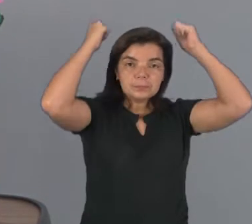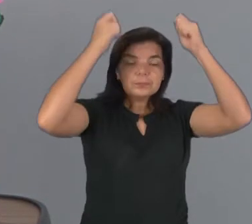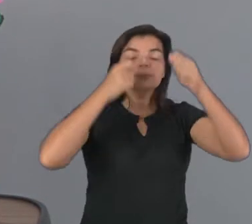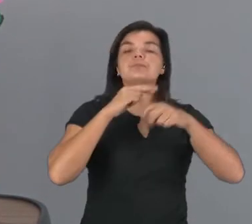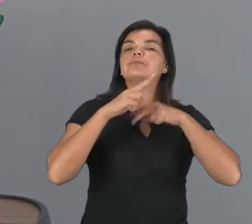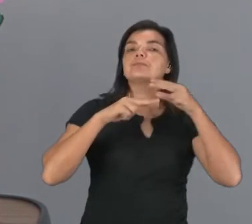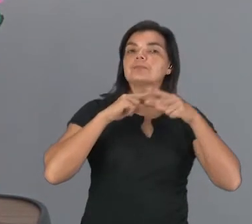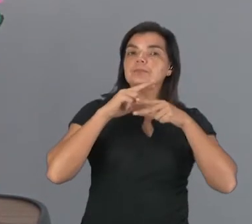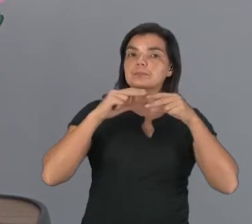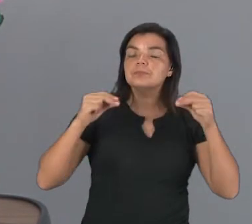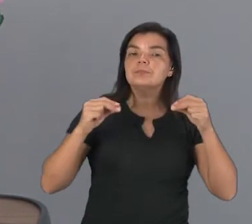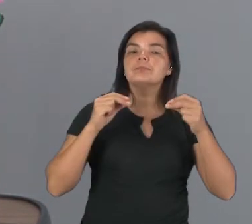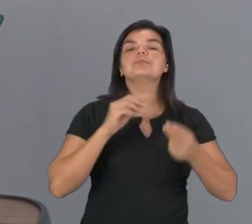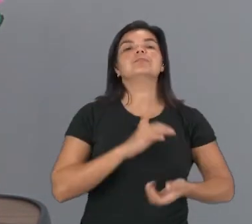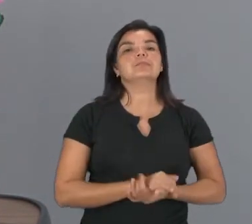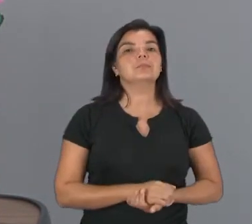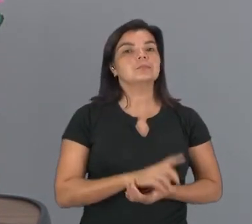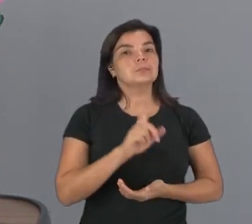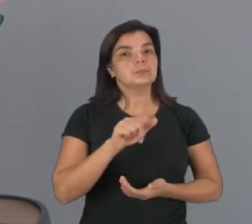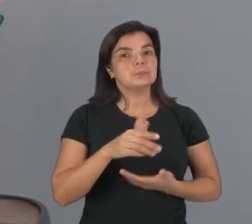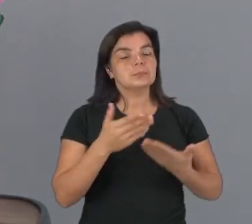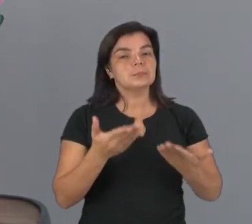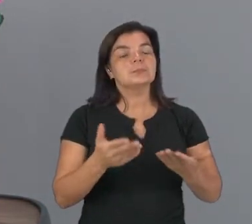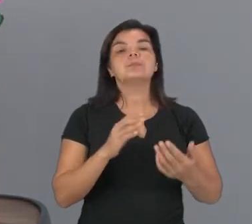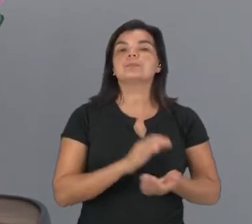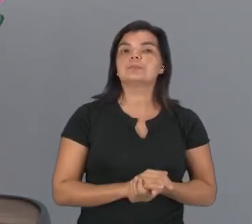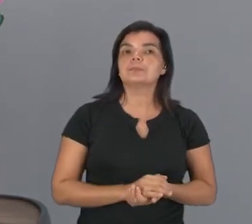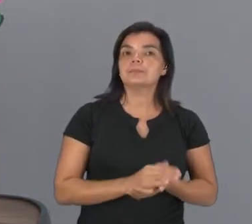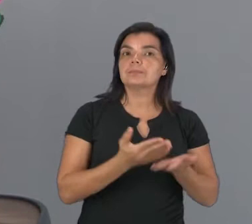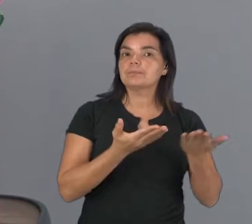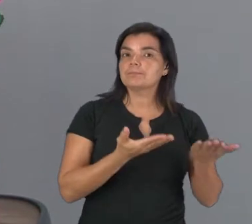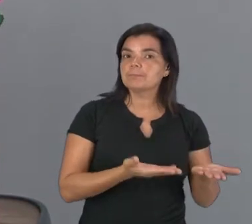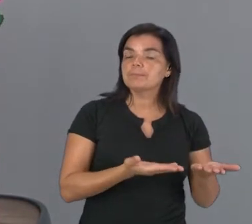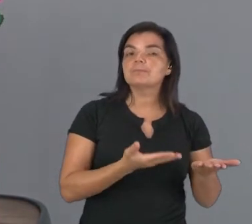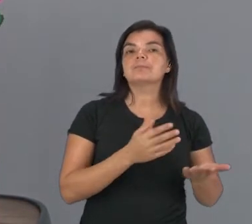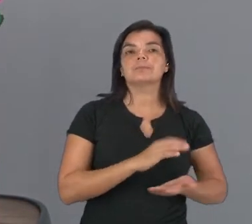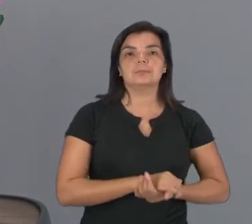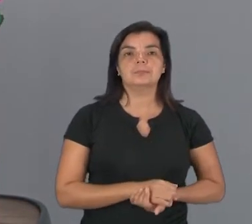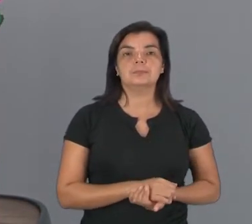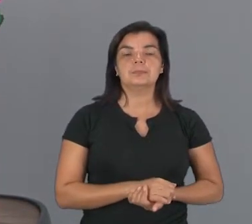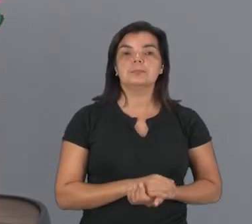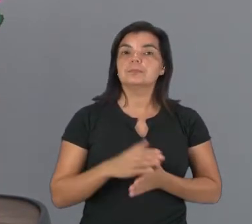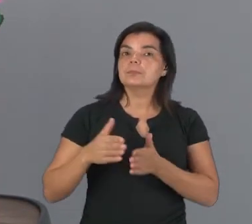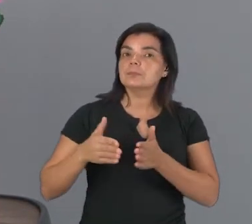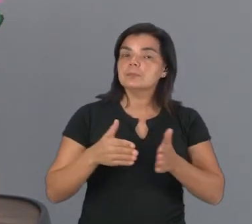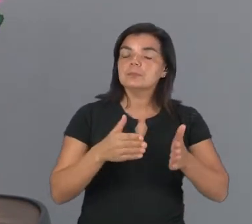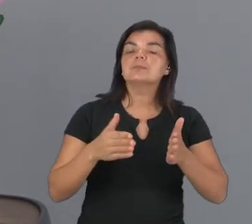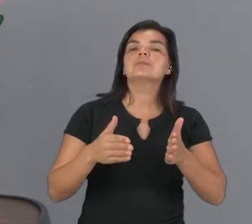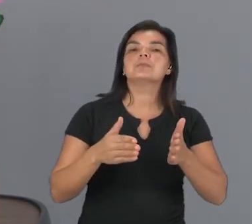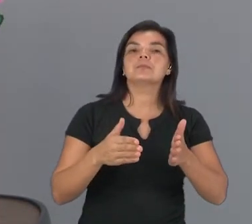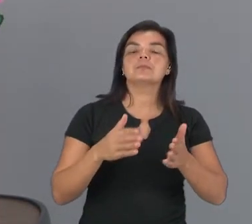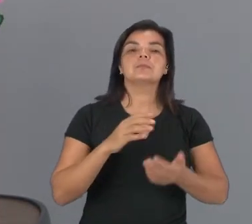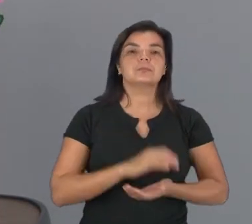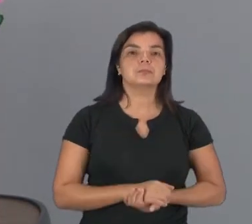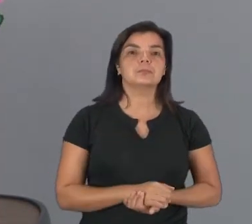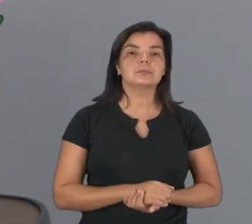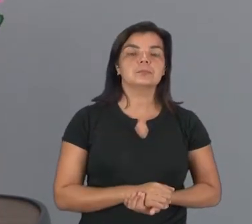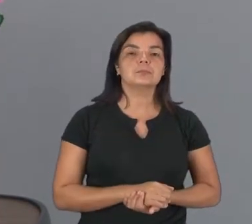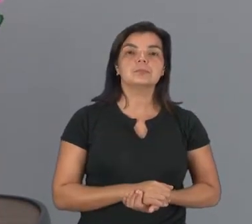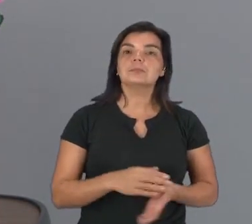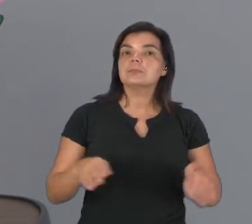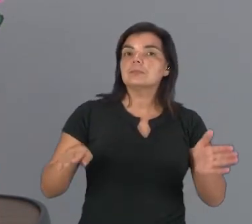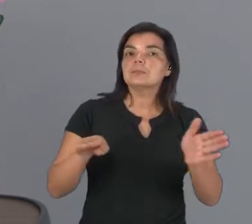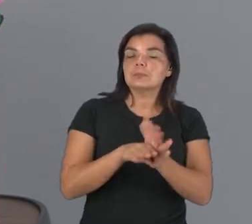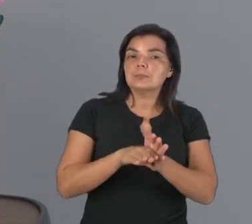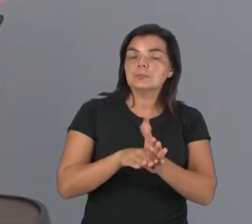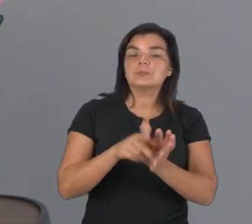ter percorrido era este caminho aqui. O caminho que dava acesso, não é? Que